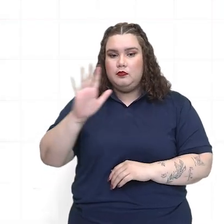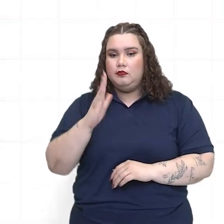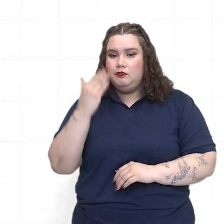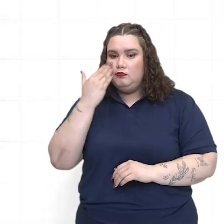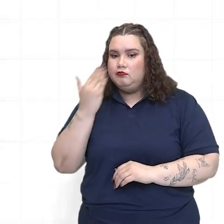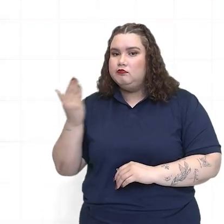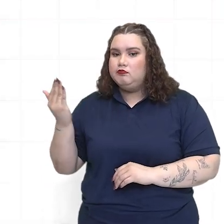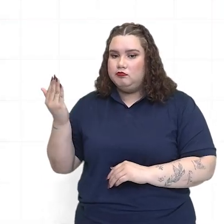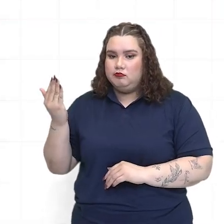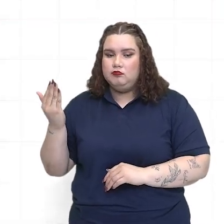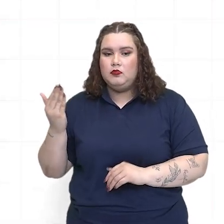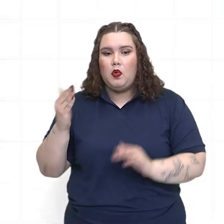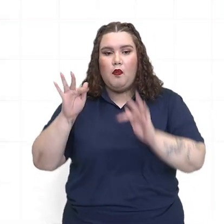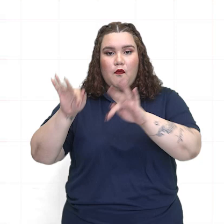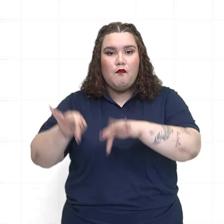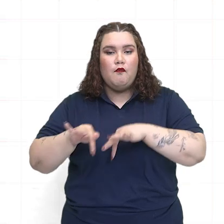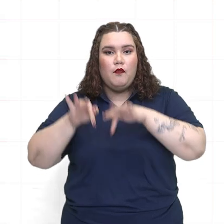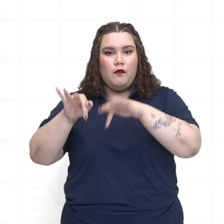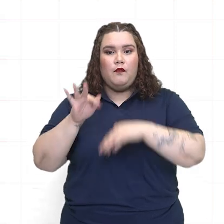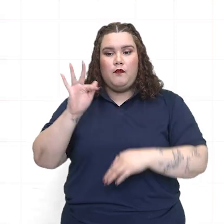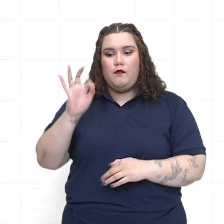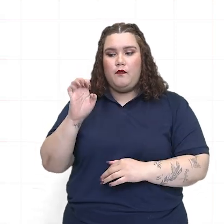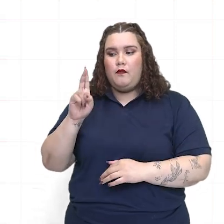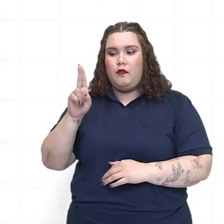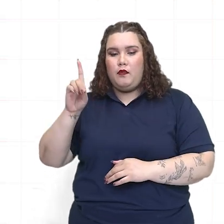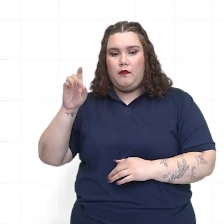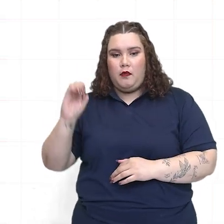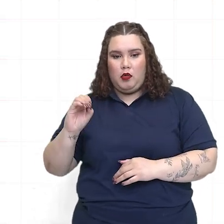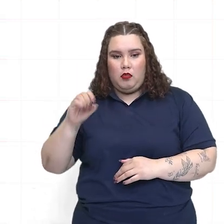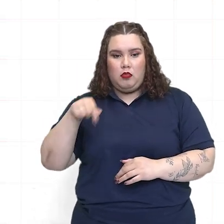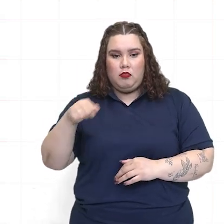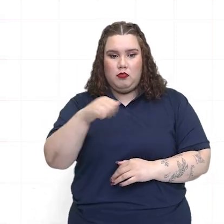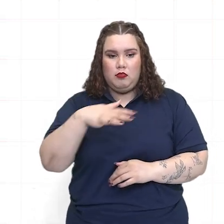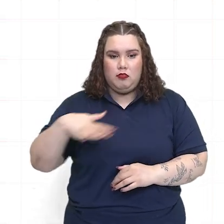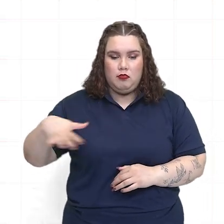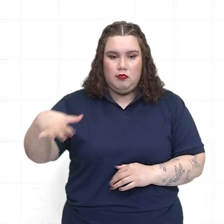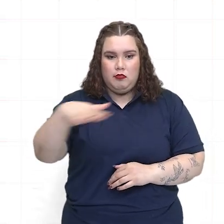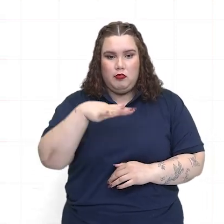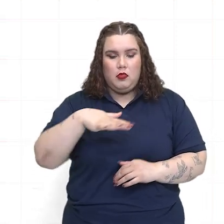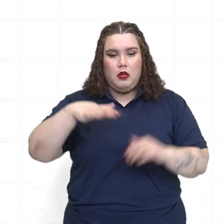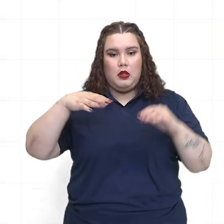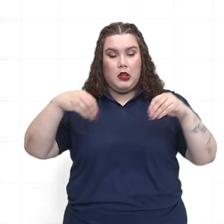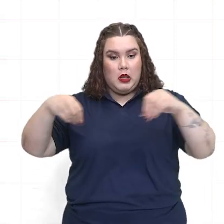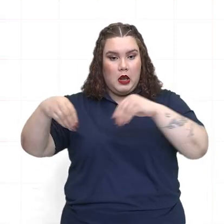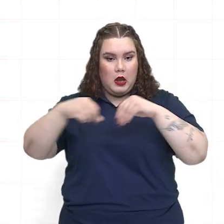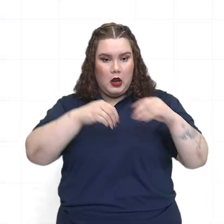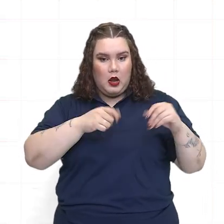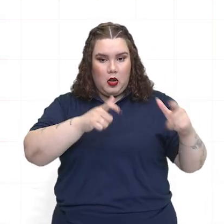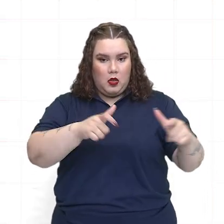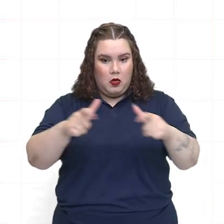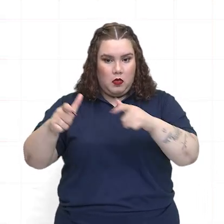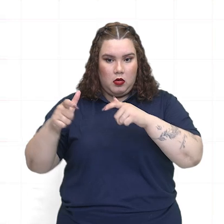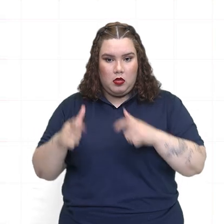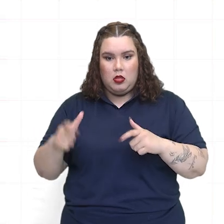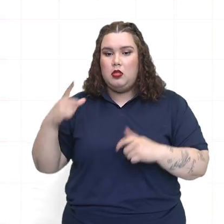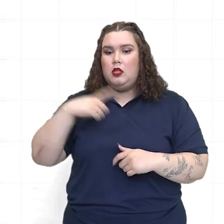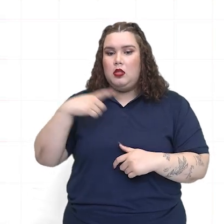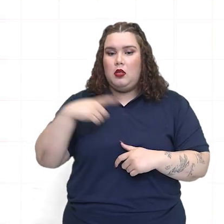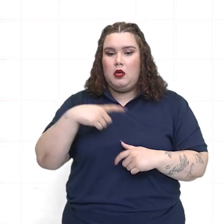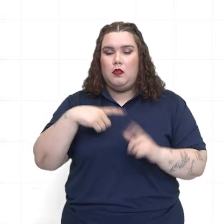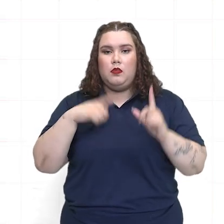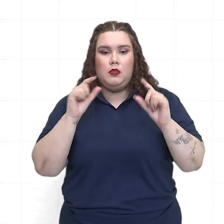a figura do feudo, justamente essa porção de terra, né, e que